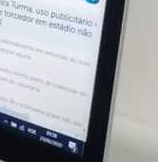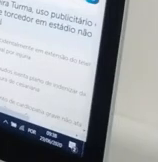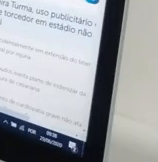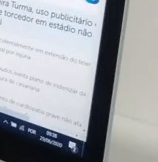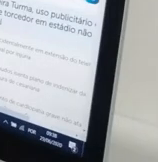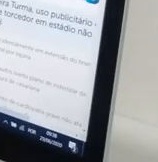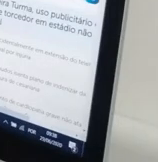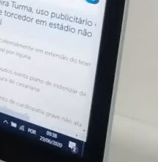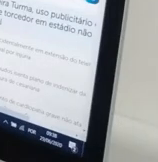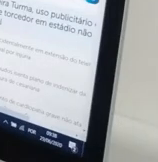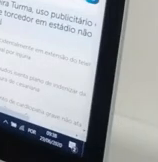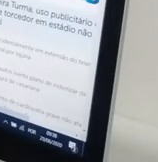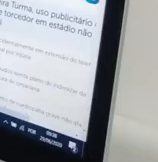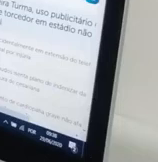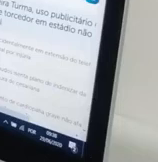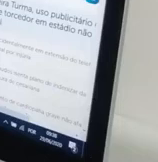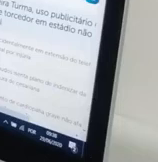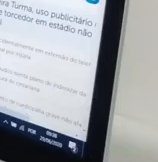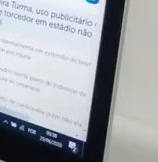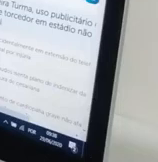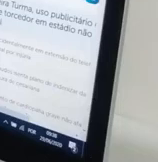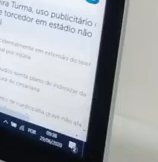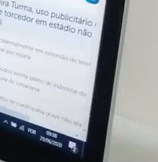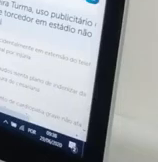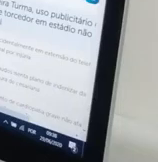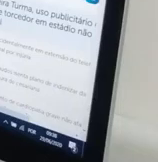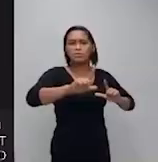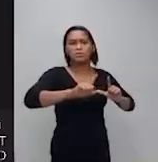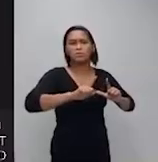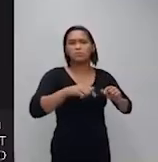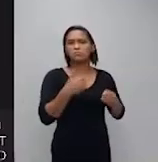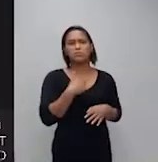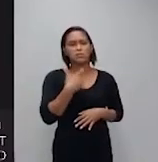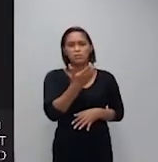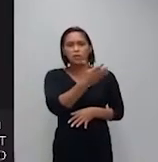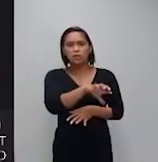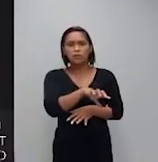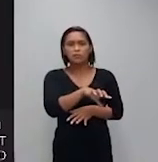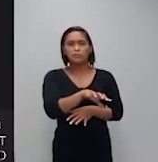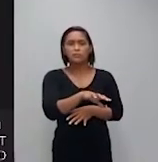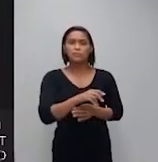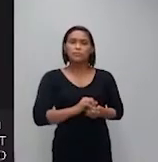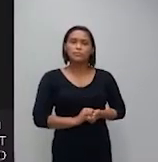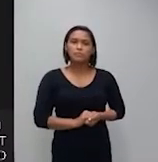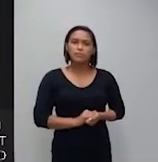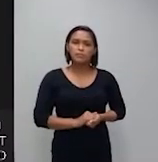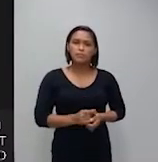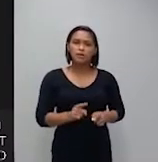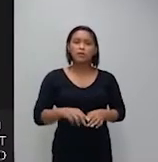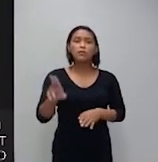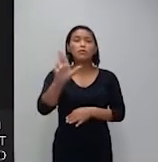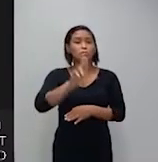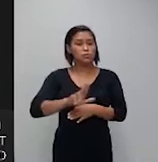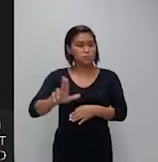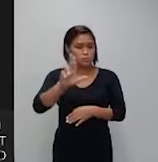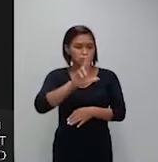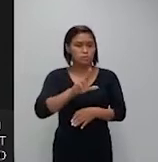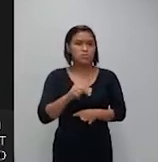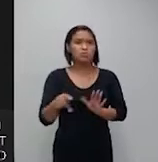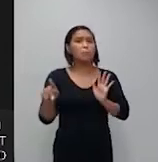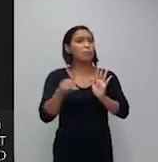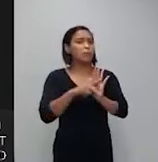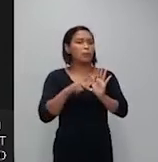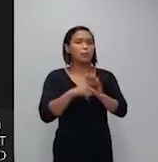de forma expressa o consentimento com a aparição no comercial. Mas a ministra do STJ, Nancy Andrigue, relatora do caso,